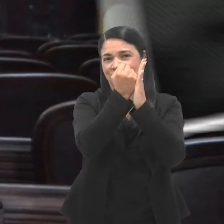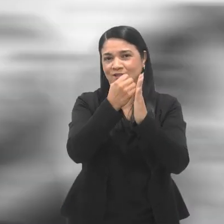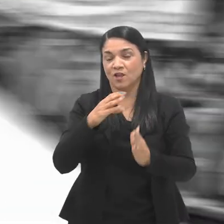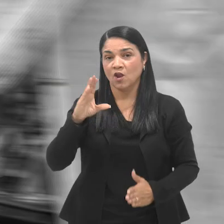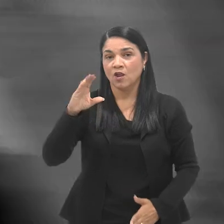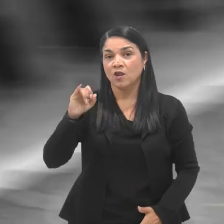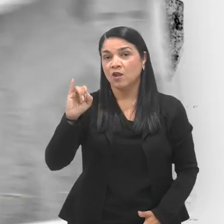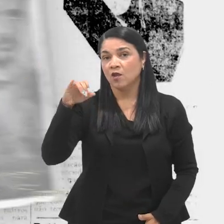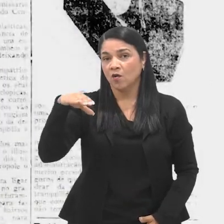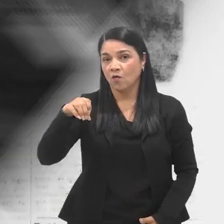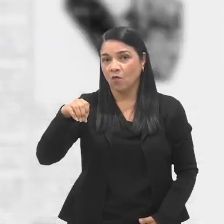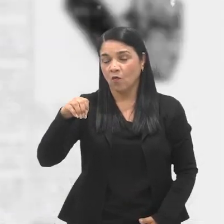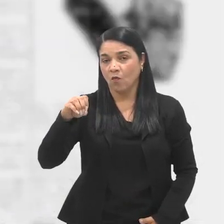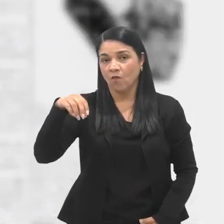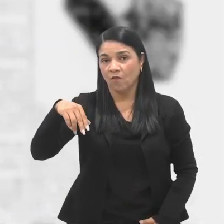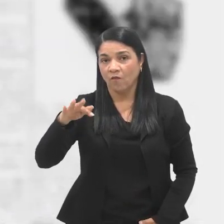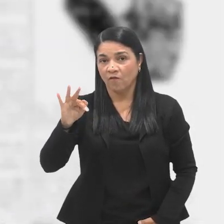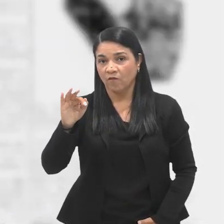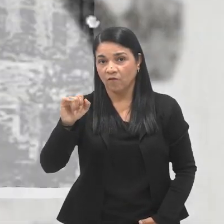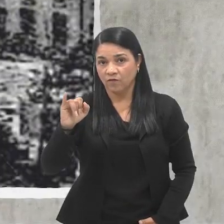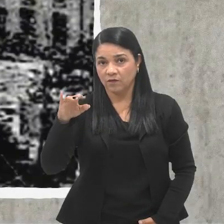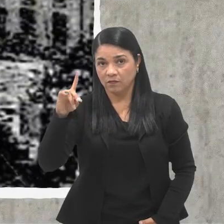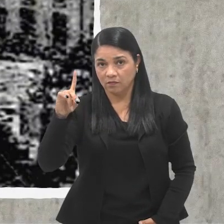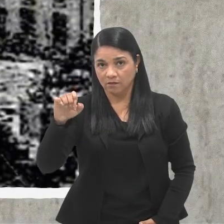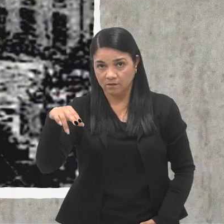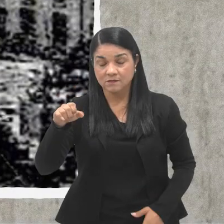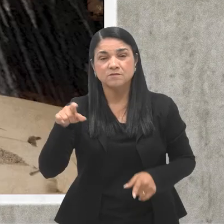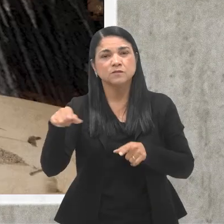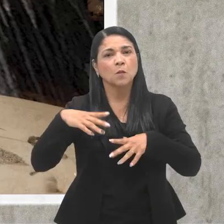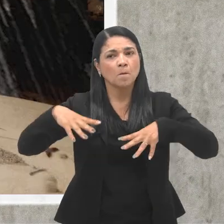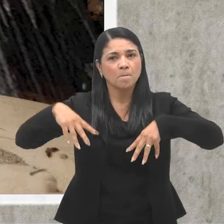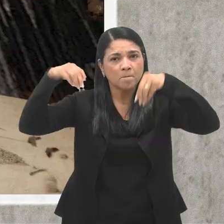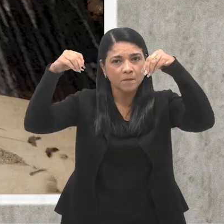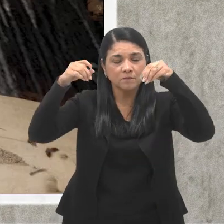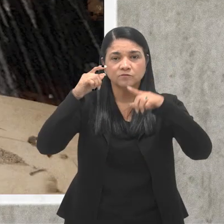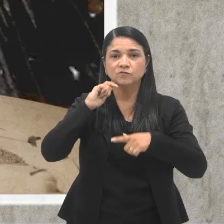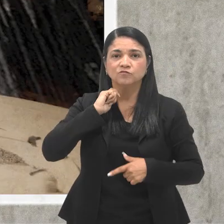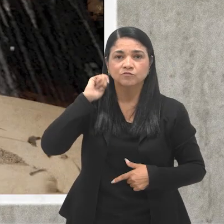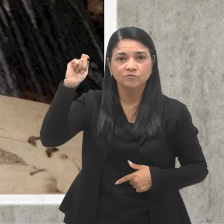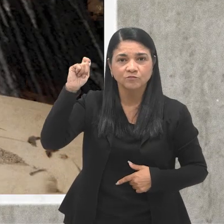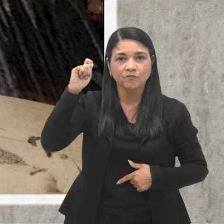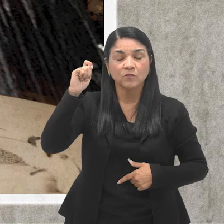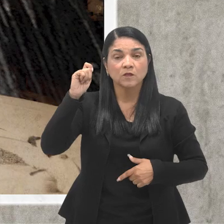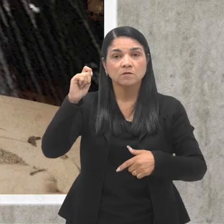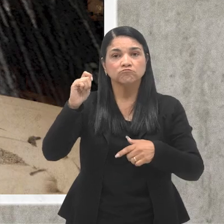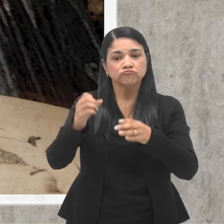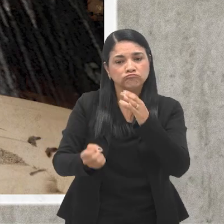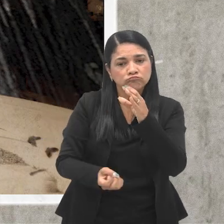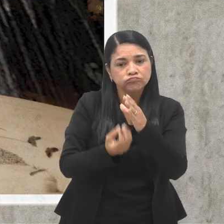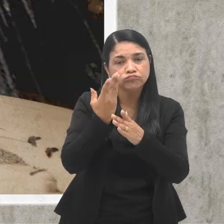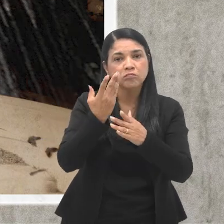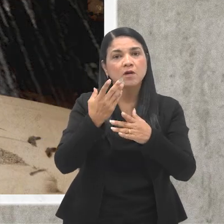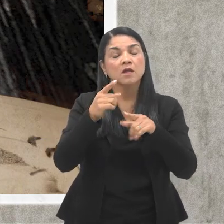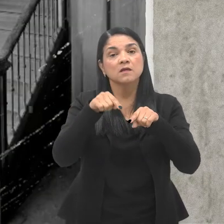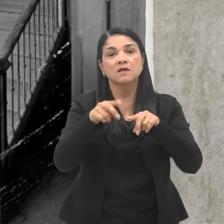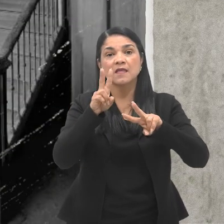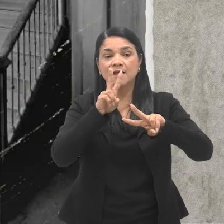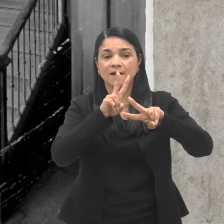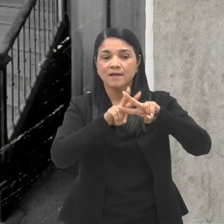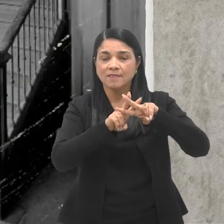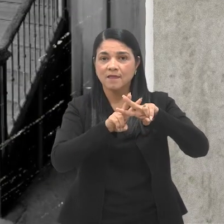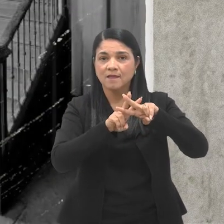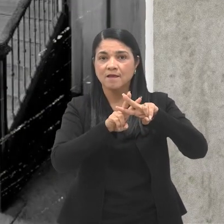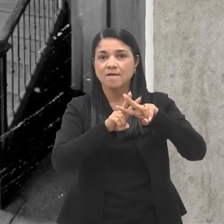da Inconfidência. A nova Câmara dos Deputados, depois Palácio Tiradentes, foi inaugurada no local onde funcionava a